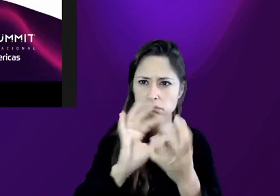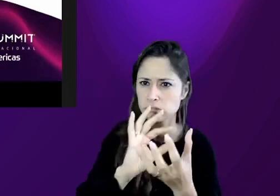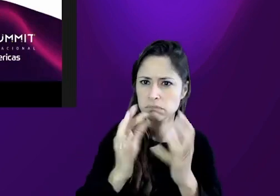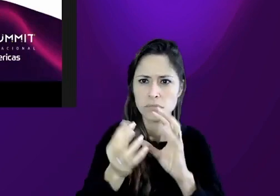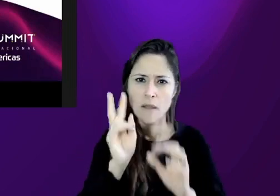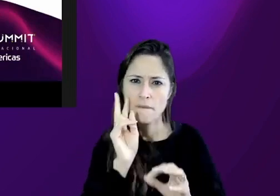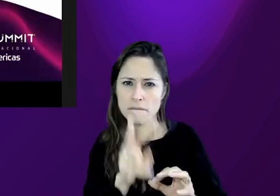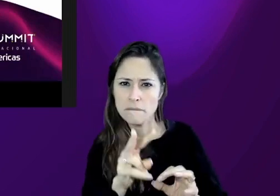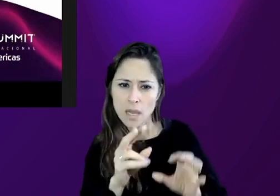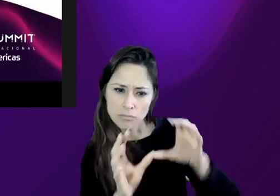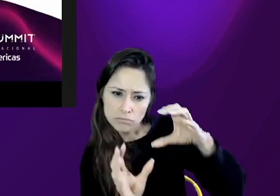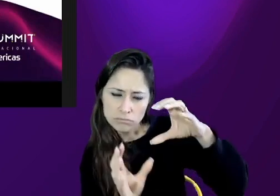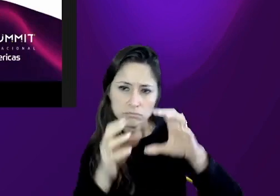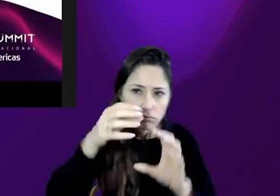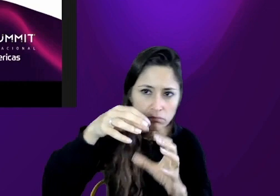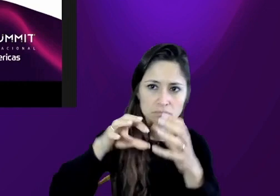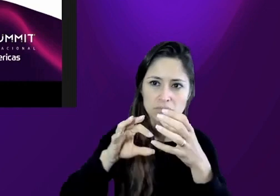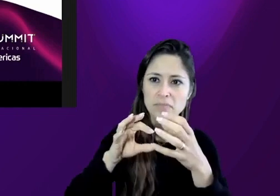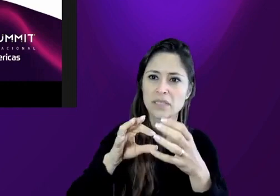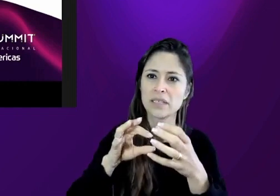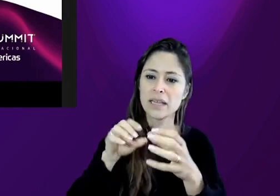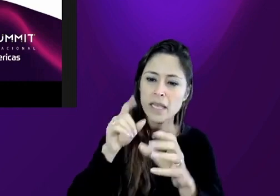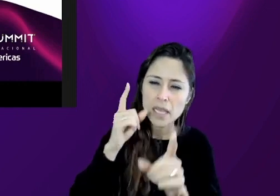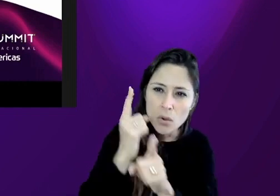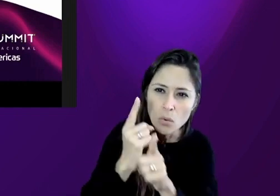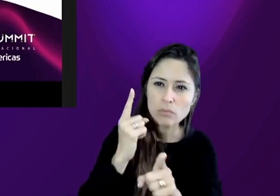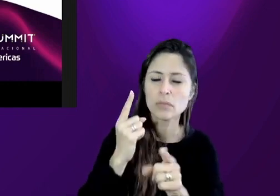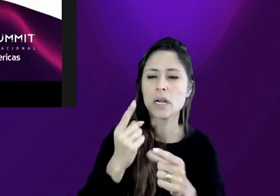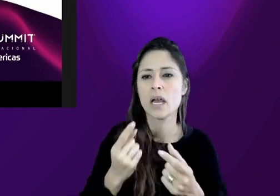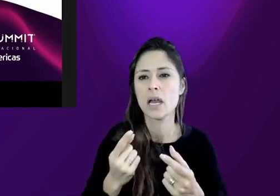de aproximação da doença,